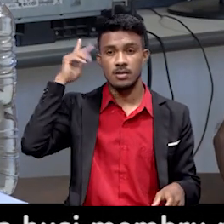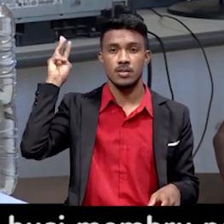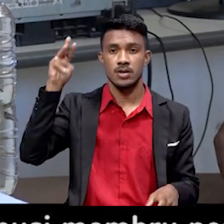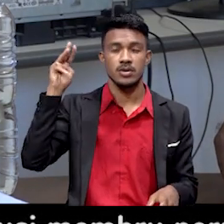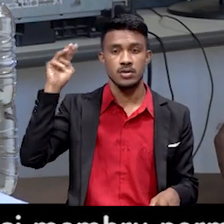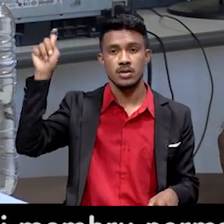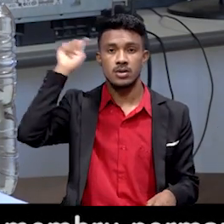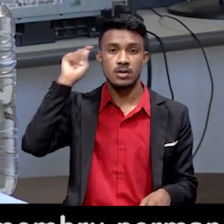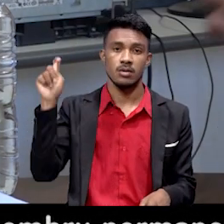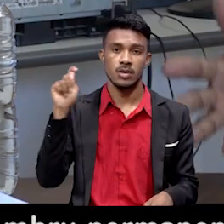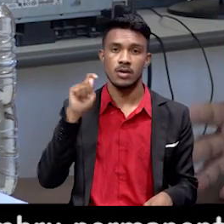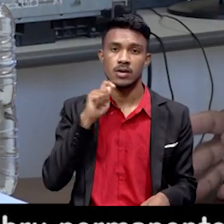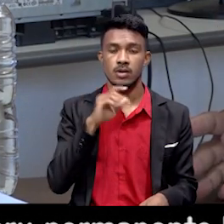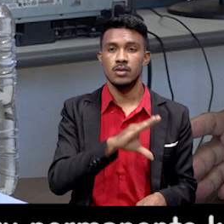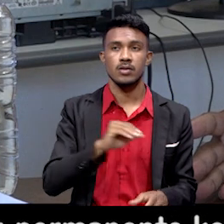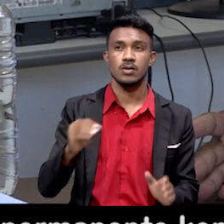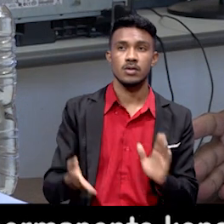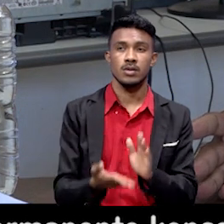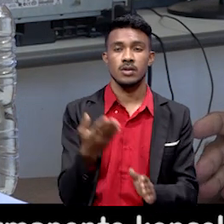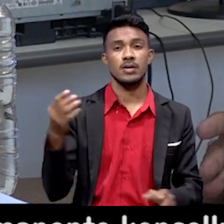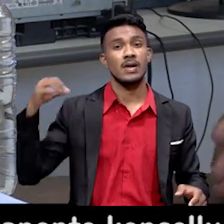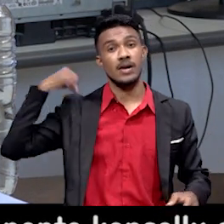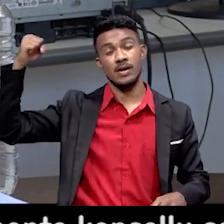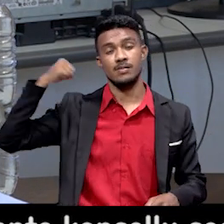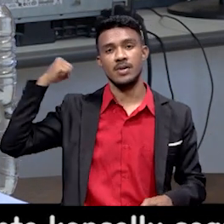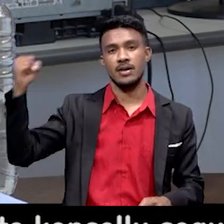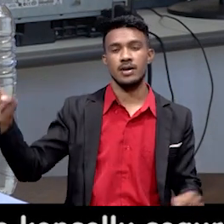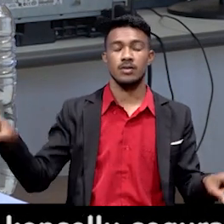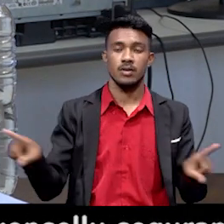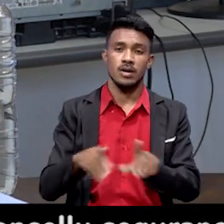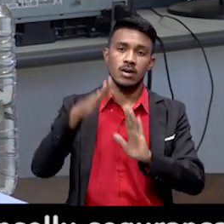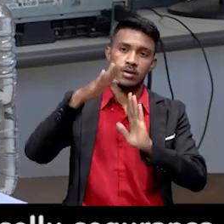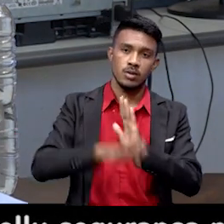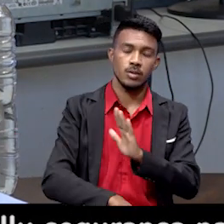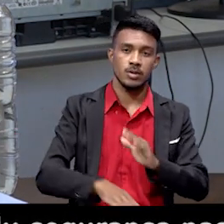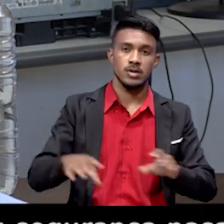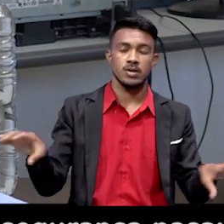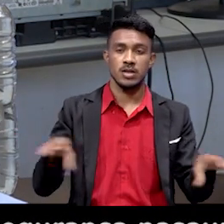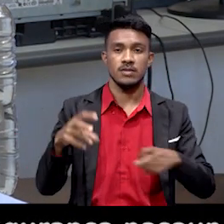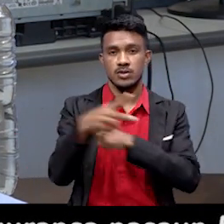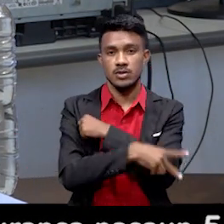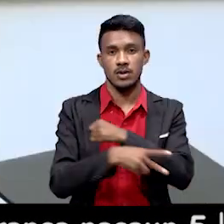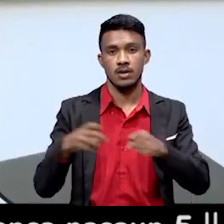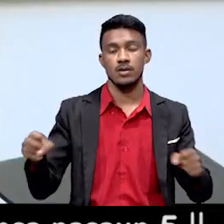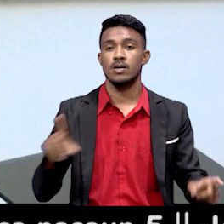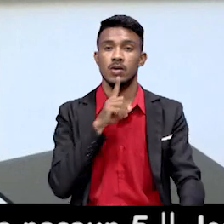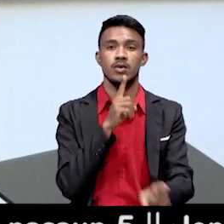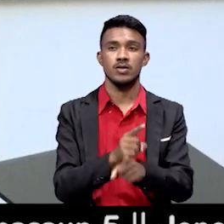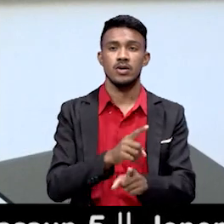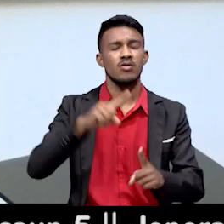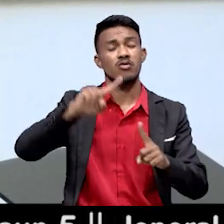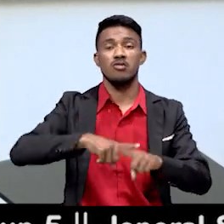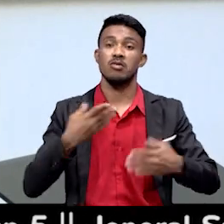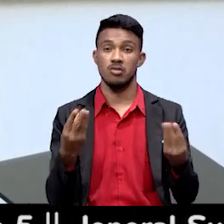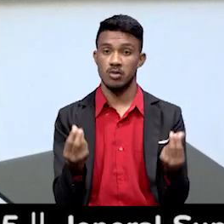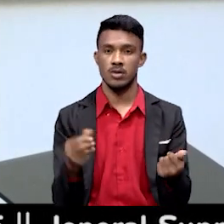taruma tarua ya altura quando sei campagna hela ne se elimina pensa vitalisa mas de facto lo hela fulang hiratan ita tu tama fali